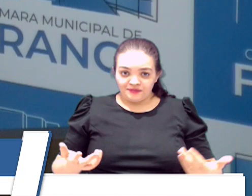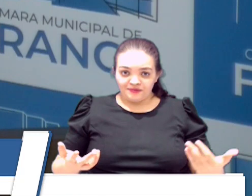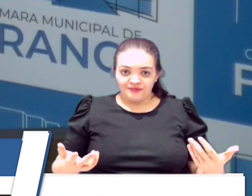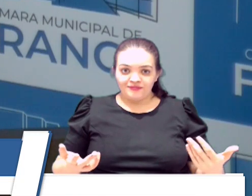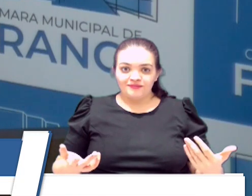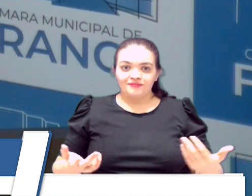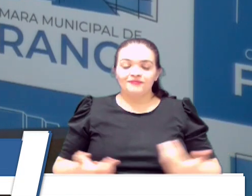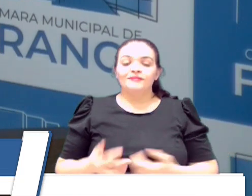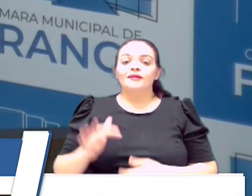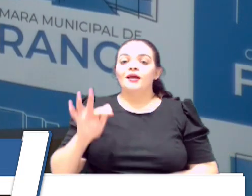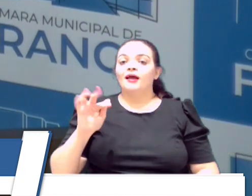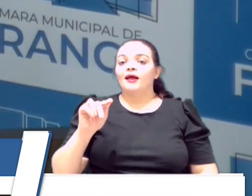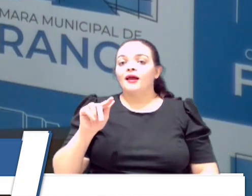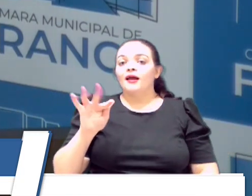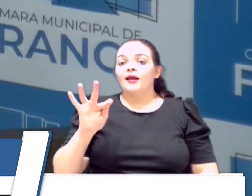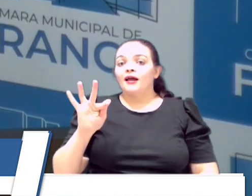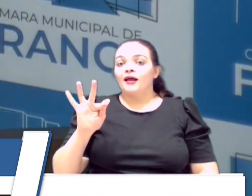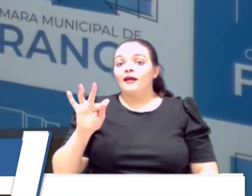Flávia,